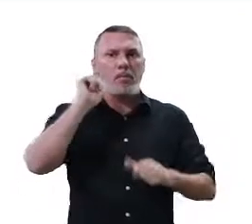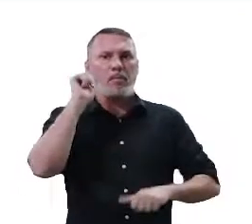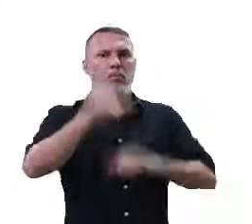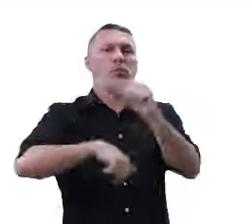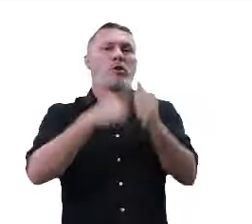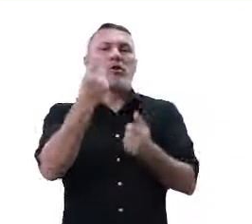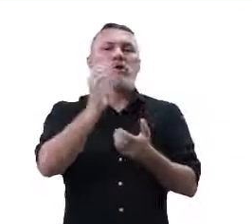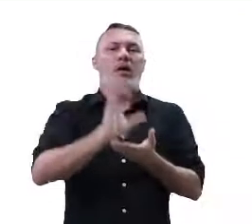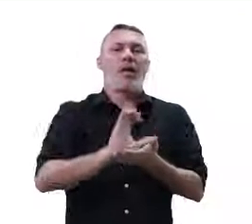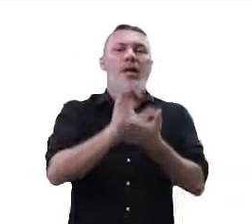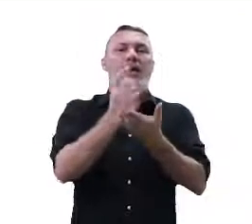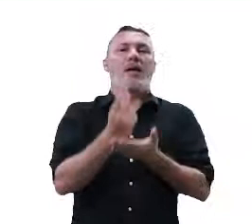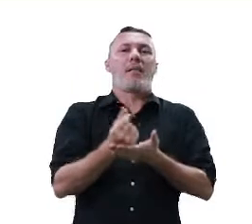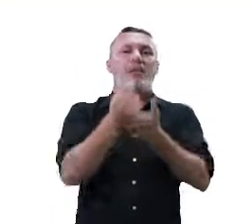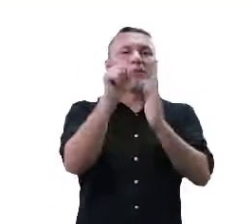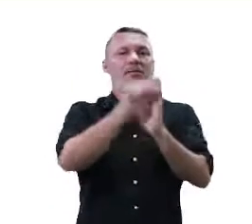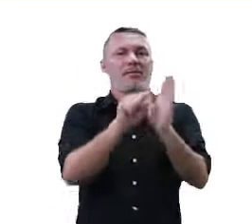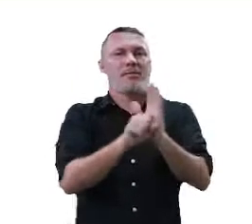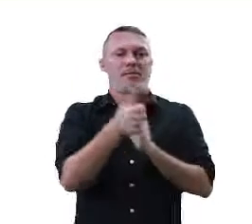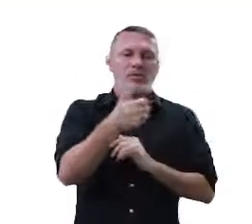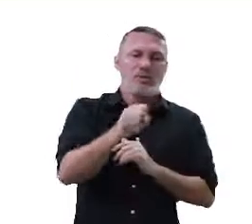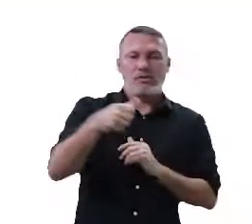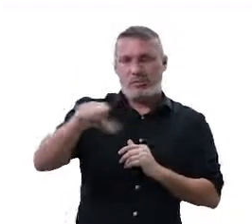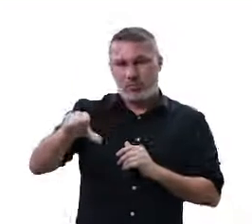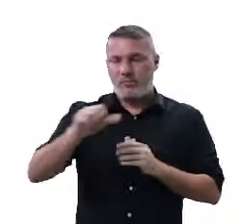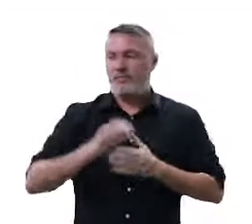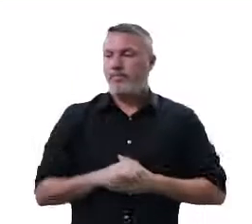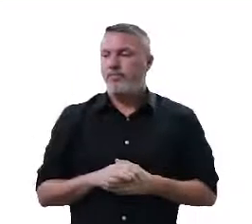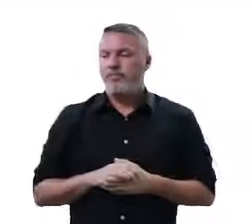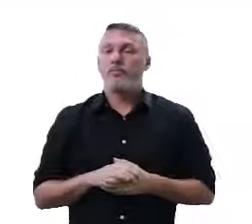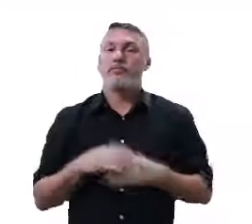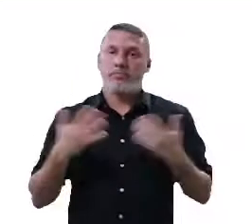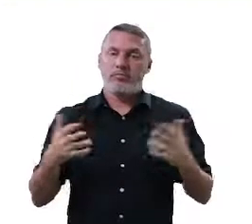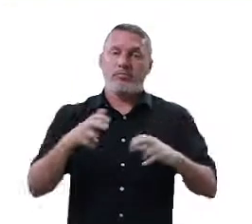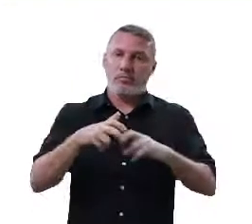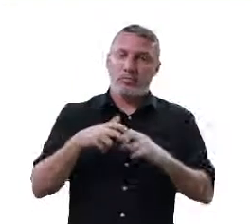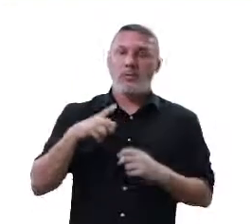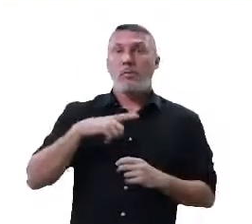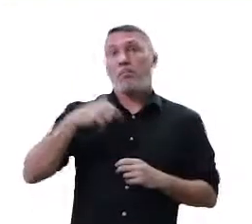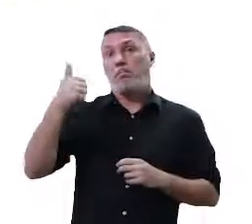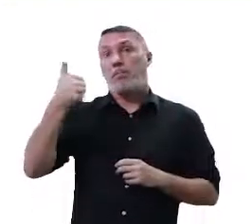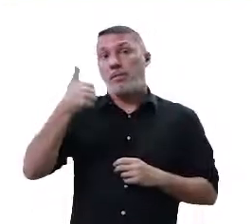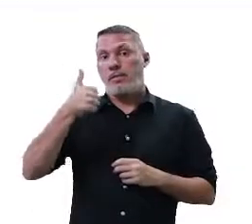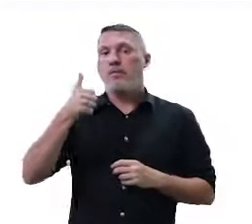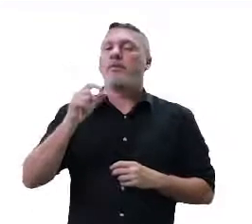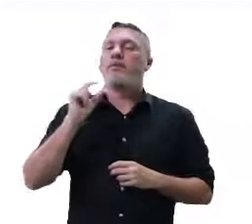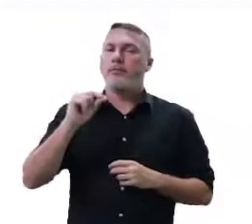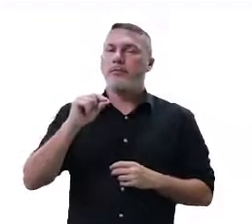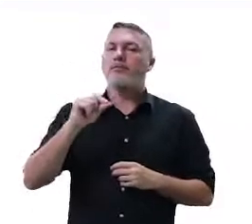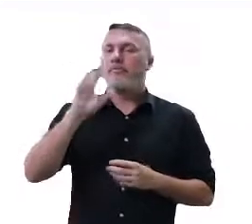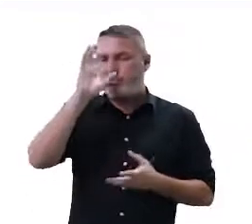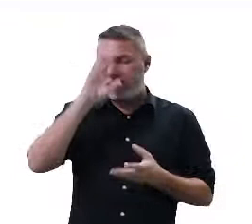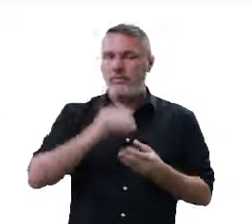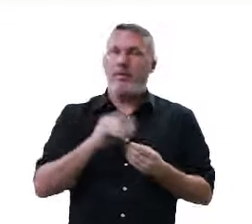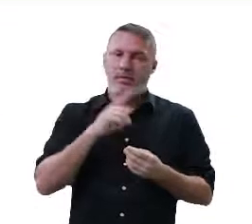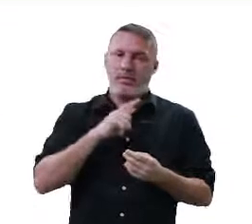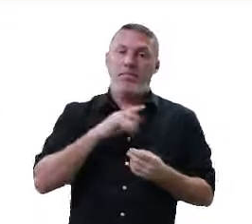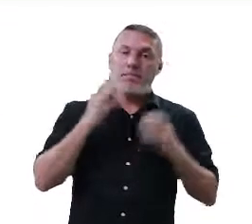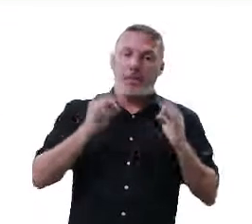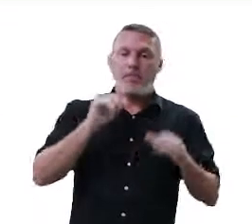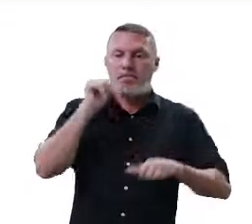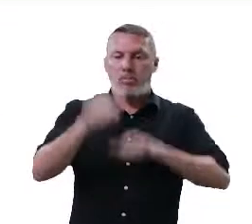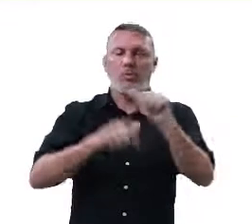transforma na sociedade capitalista dos séculos XVIII e XIX. Né? Então, a primeira coisa é exatamente promover